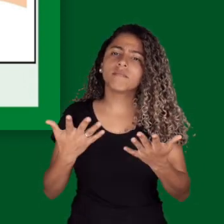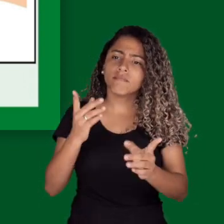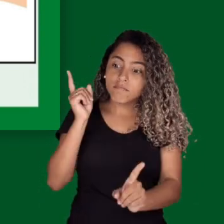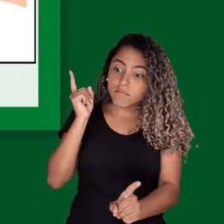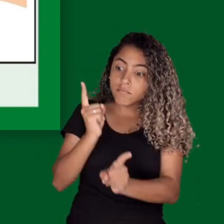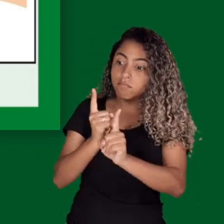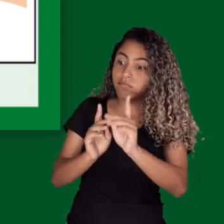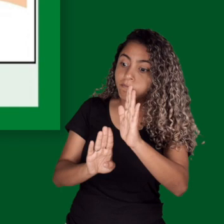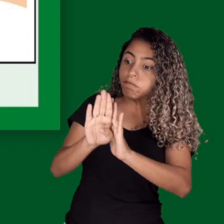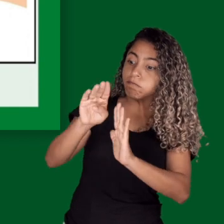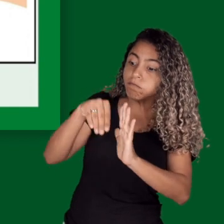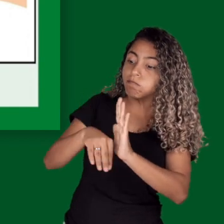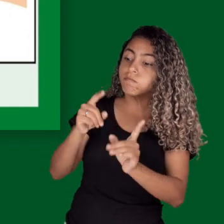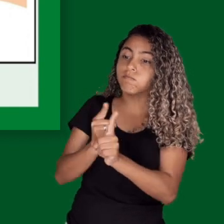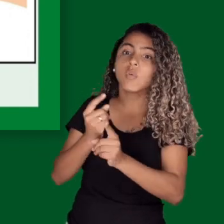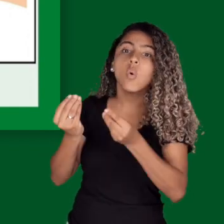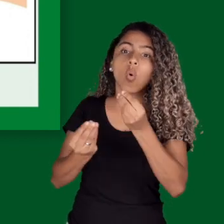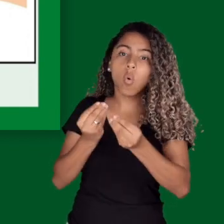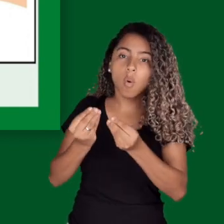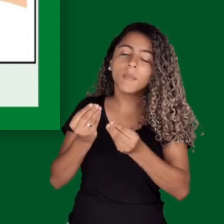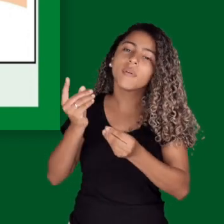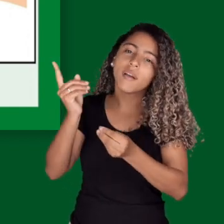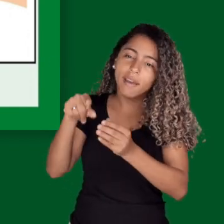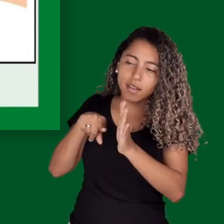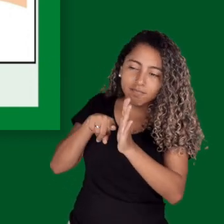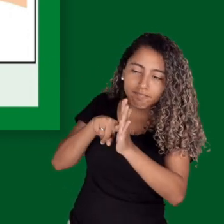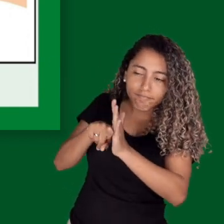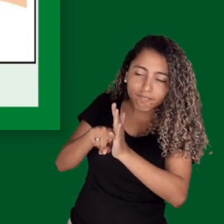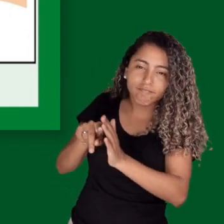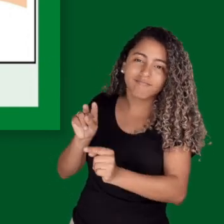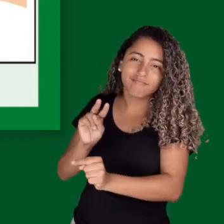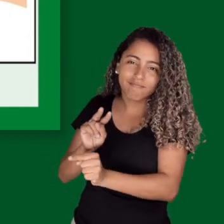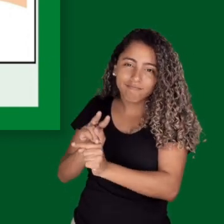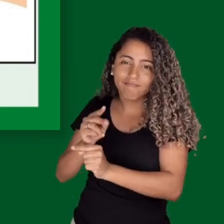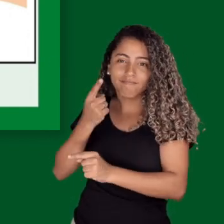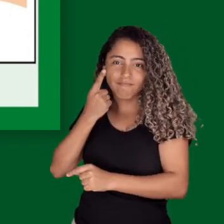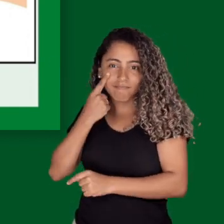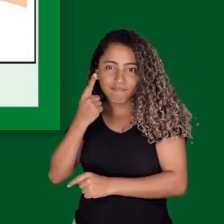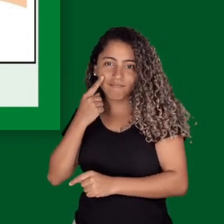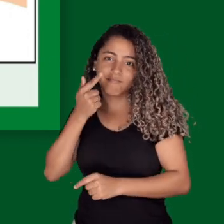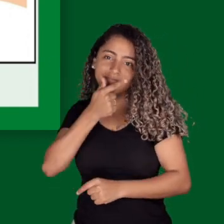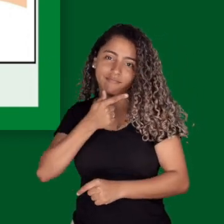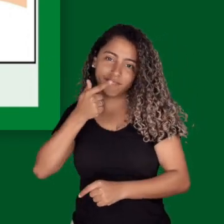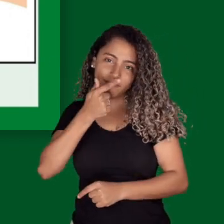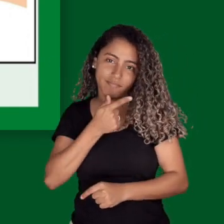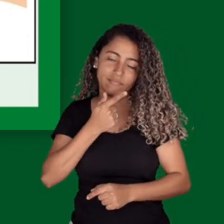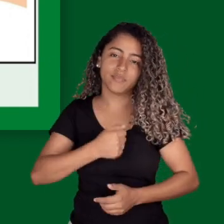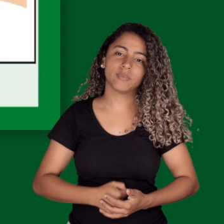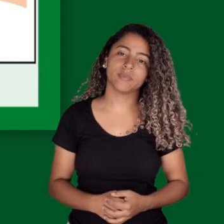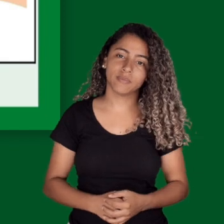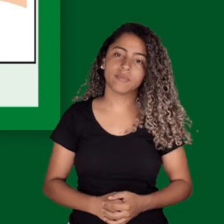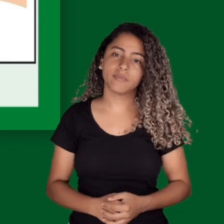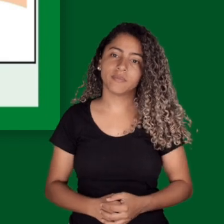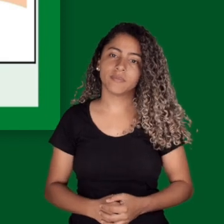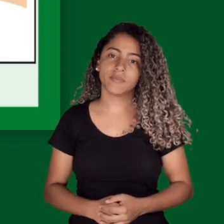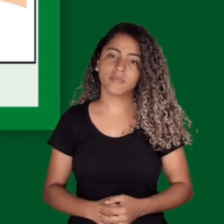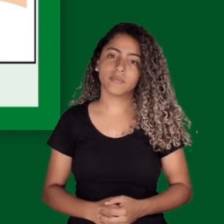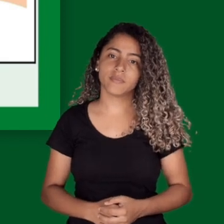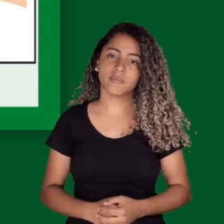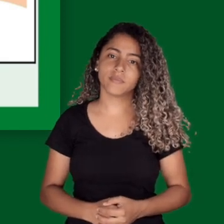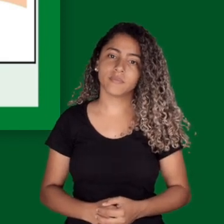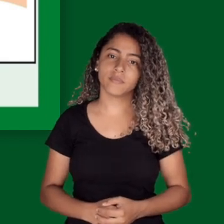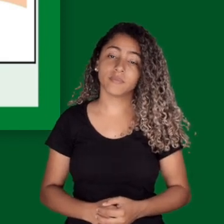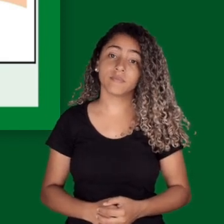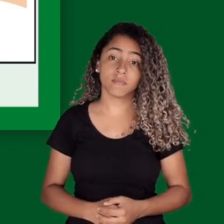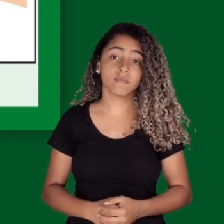e hipoglicemia através do exame da monitorização da glicemia. E a monitorização também é uma importante ferramenta